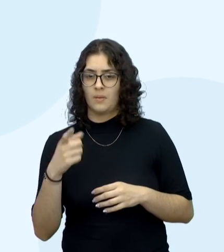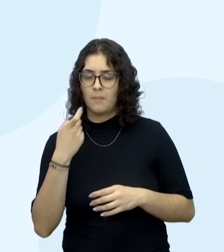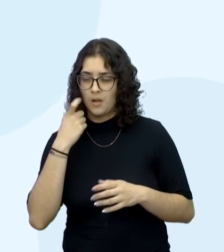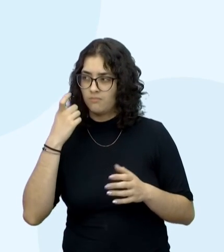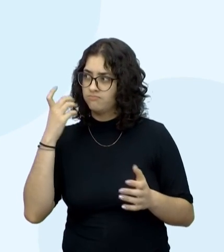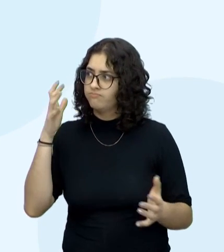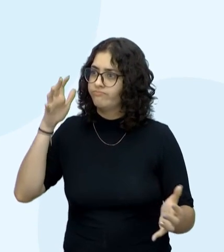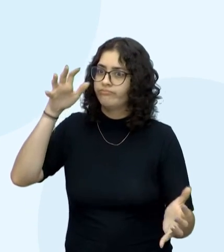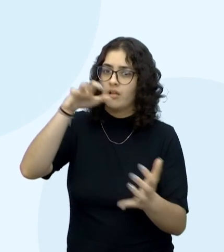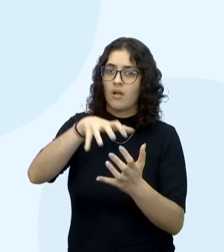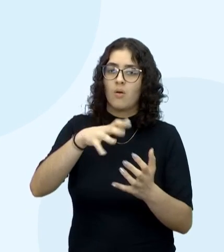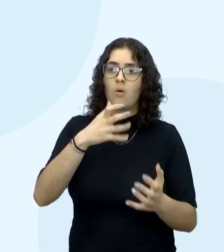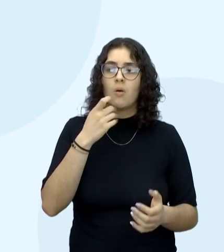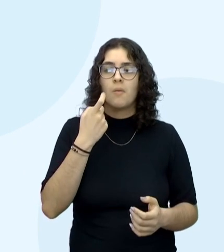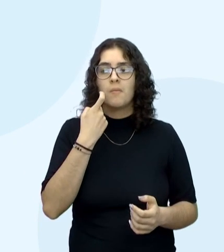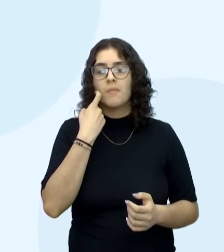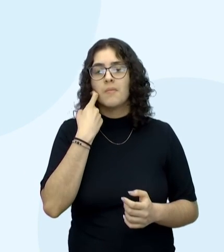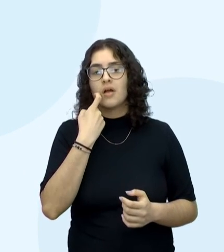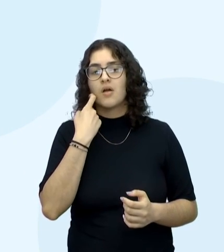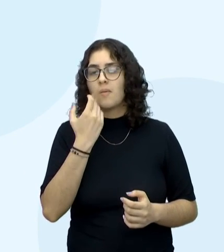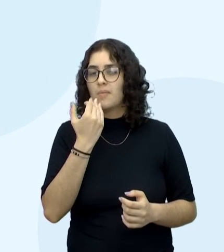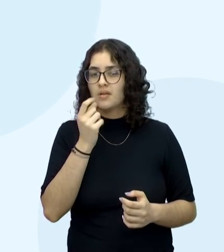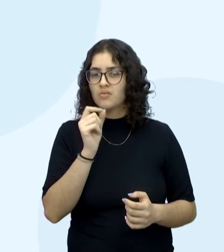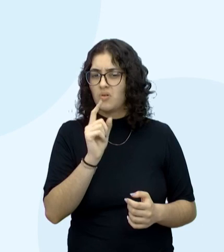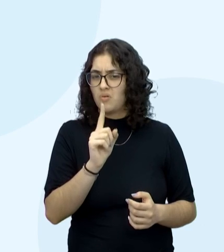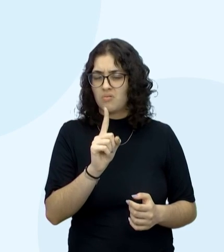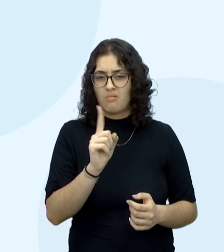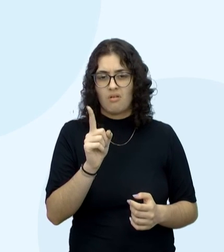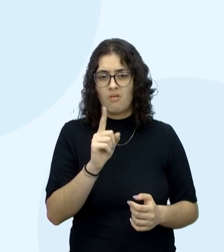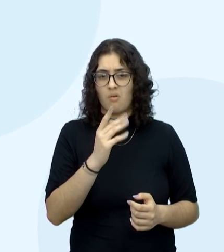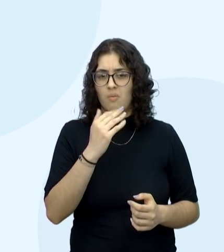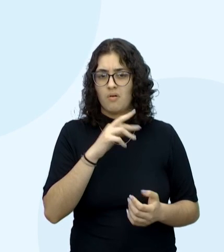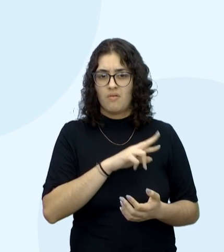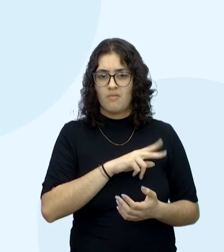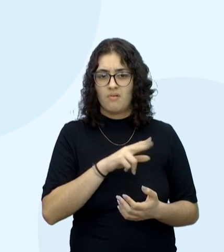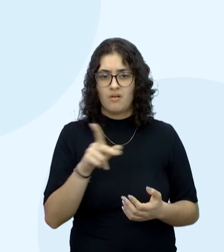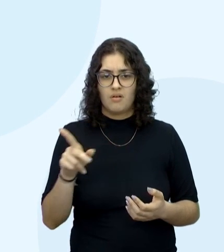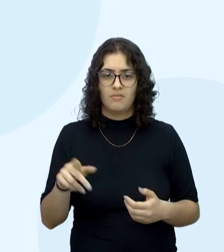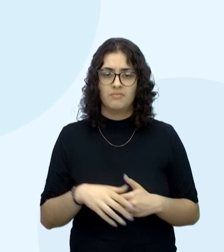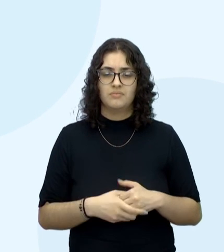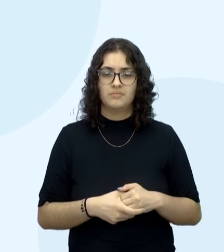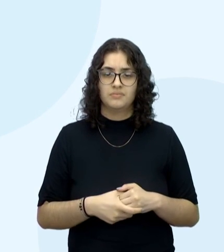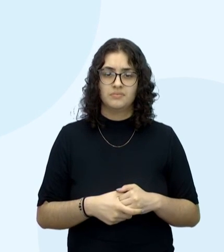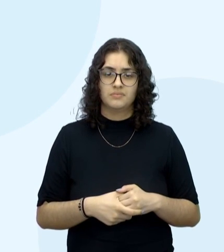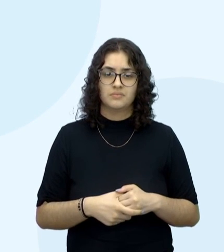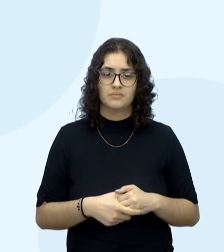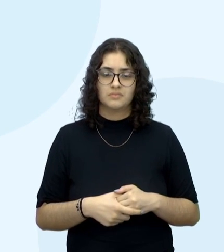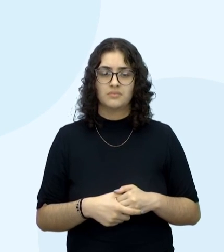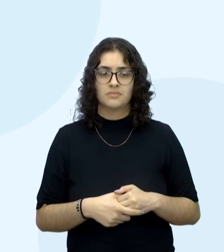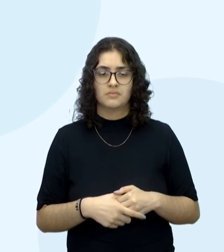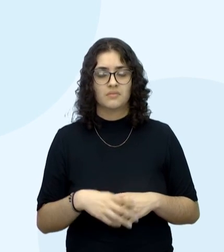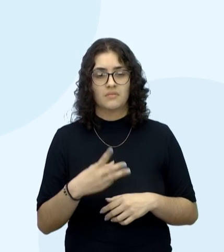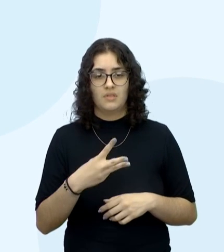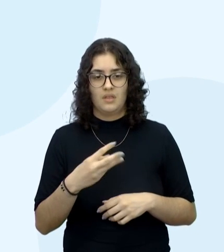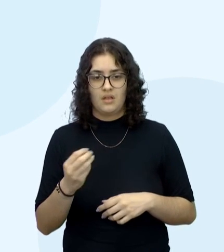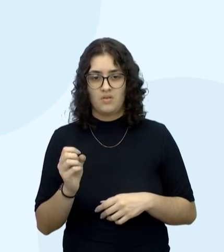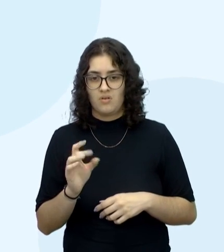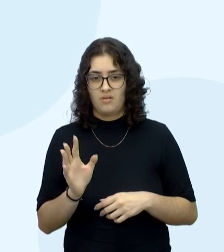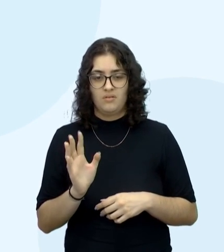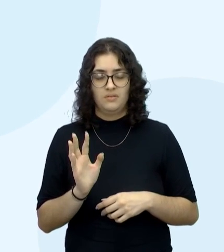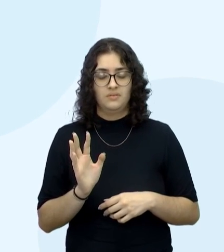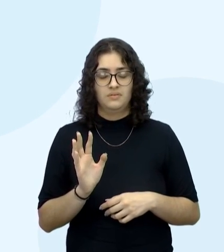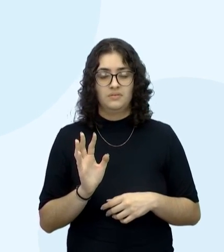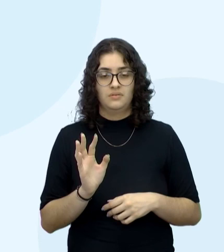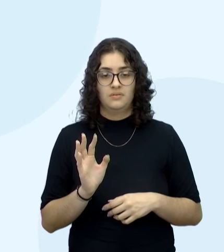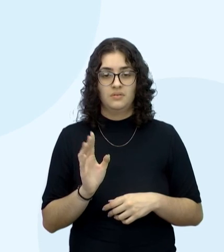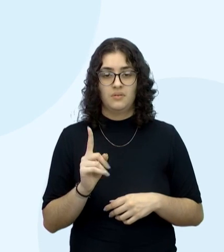né, come os peixinhos, só que ele não come 1, 2 peixinhos, ele come muitos peixinhos. Então, ele não consome 300 moléculas de um peixinho, ele